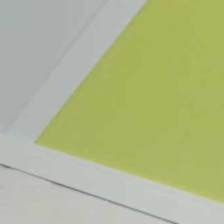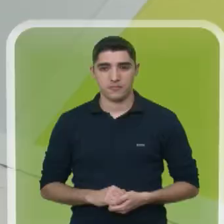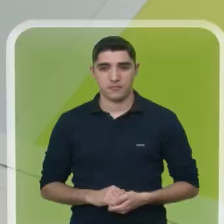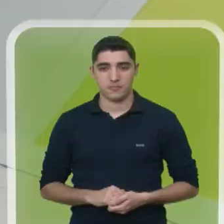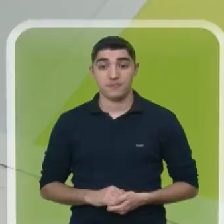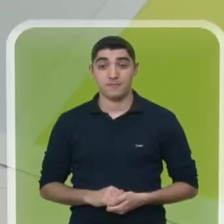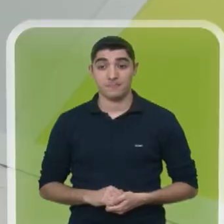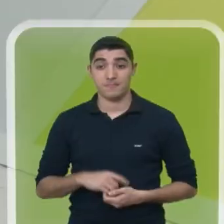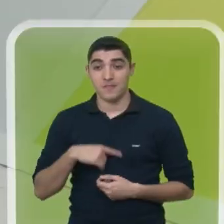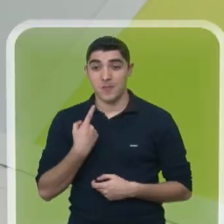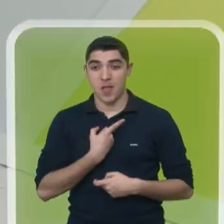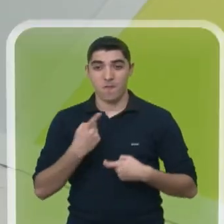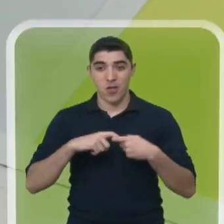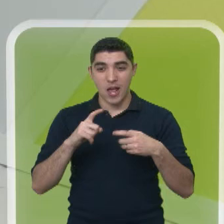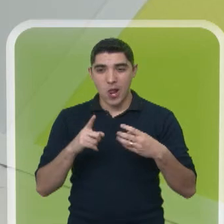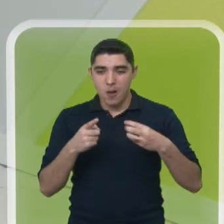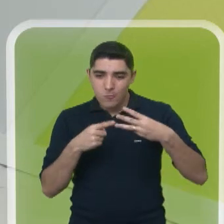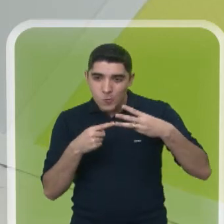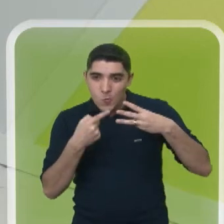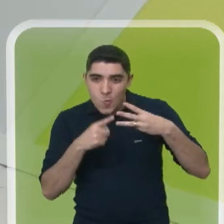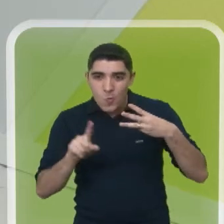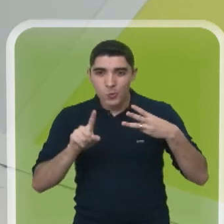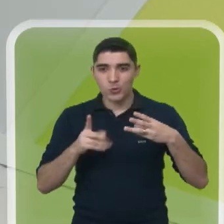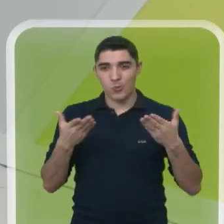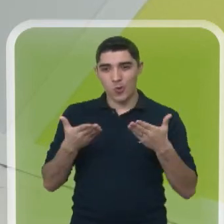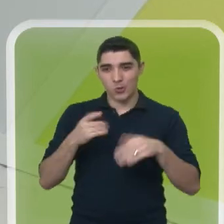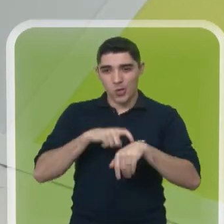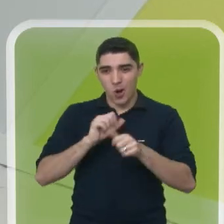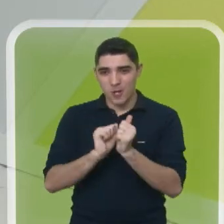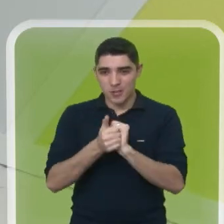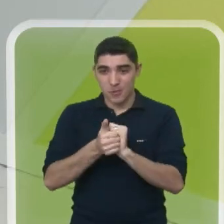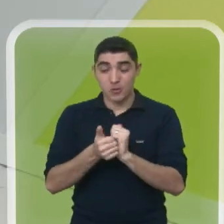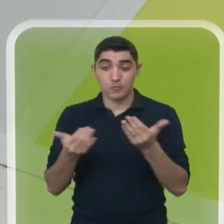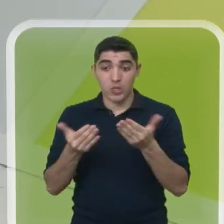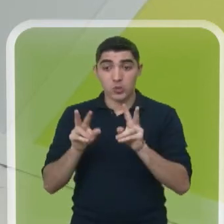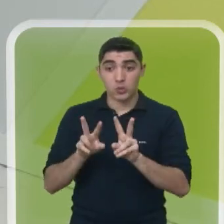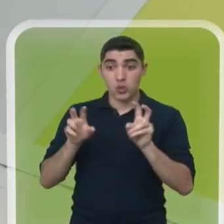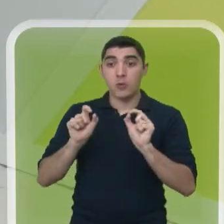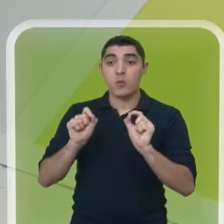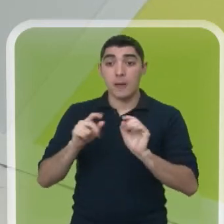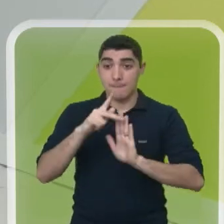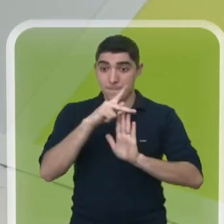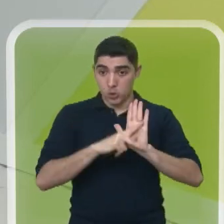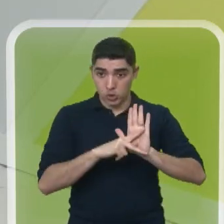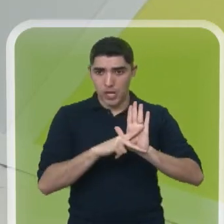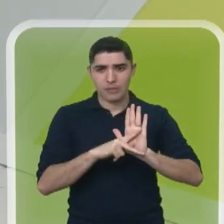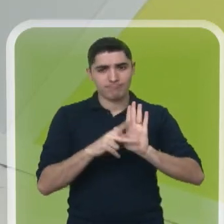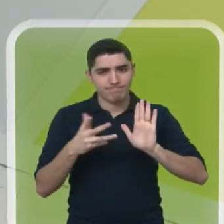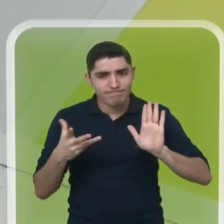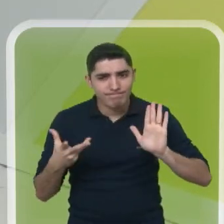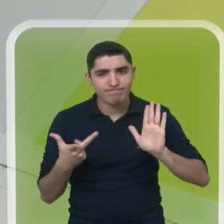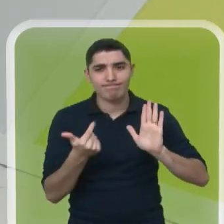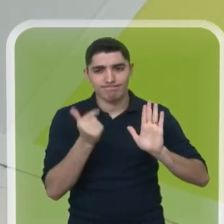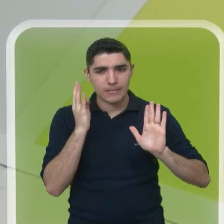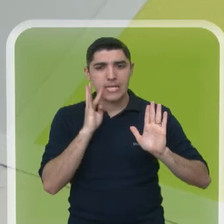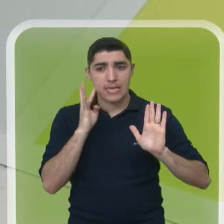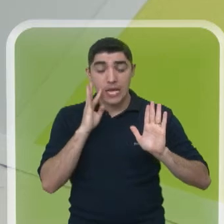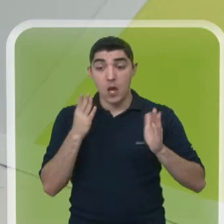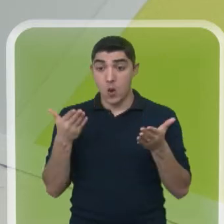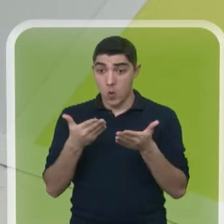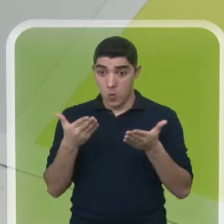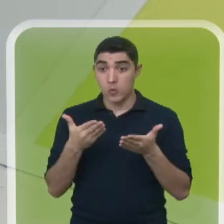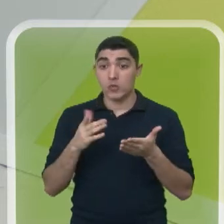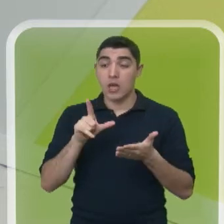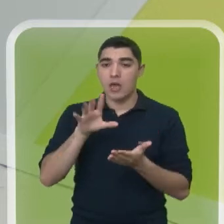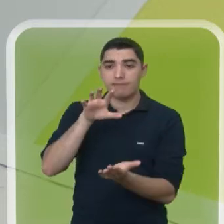Muito bem, estamos de volta para o último bloco do nosso Hora do Esporte. Vamos falar agora de um projeto muito bacana que hoje é